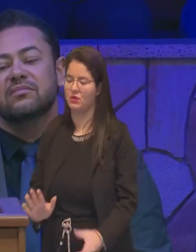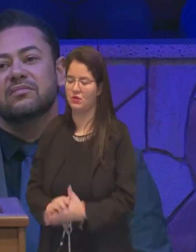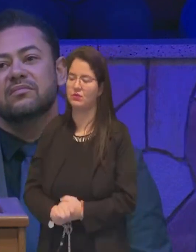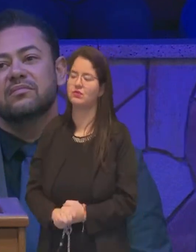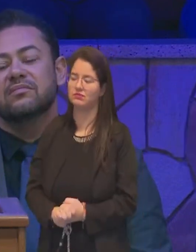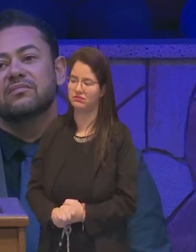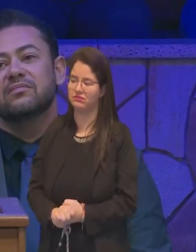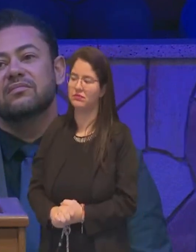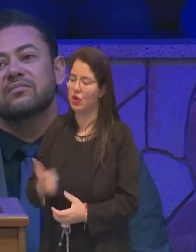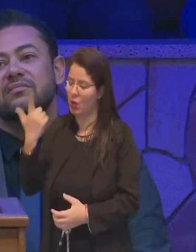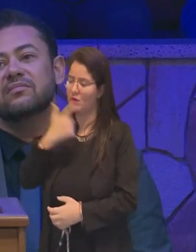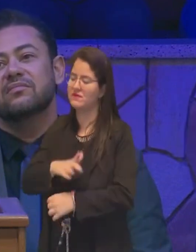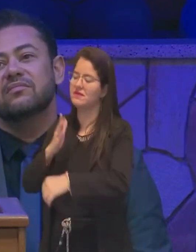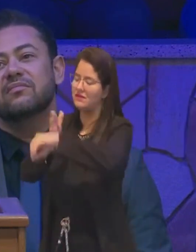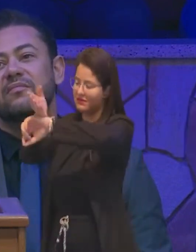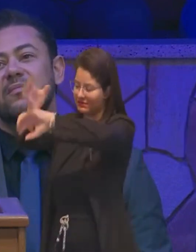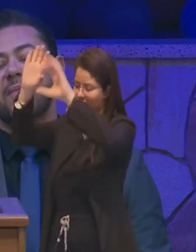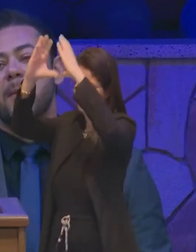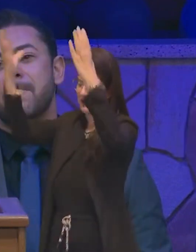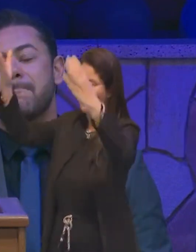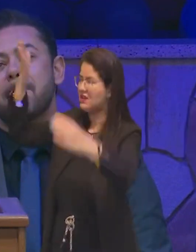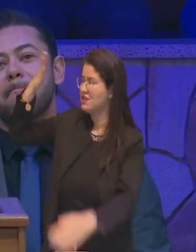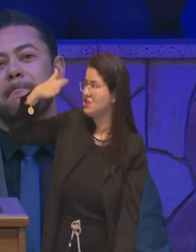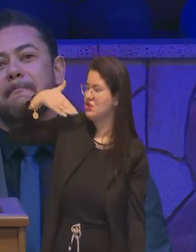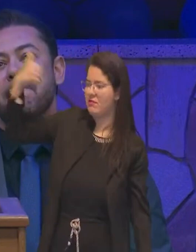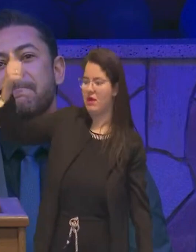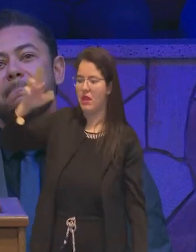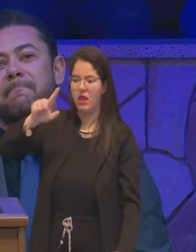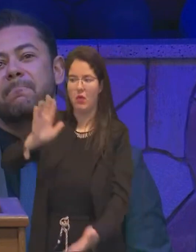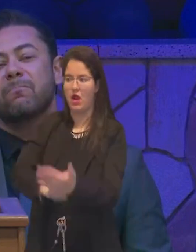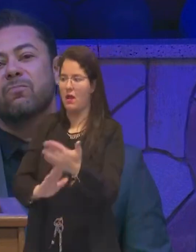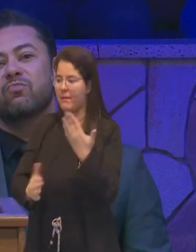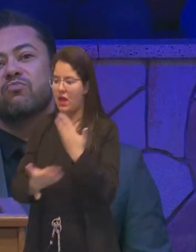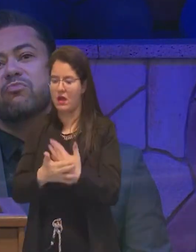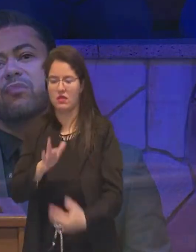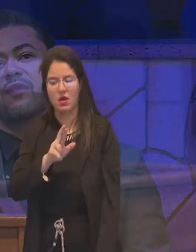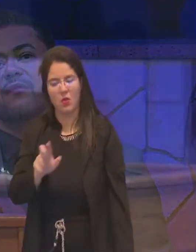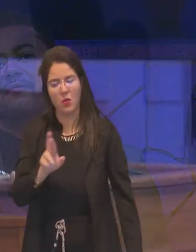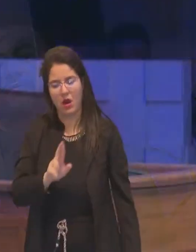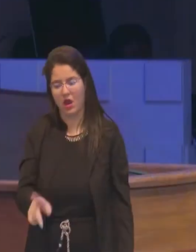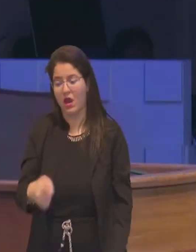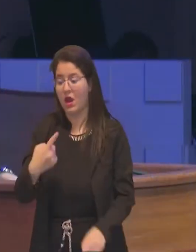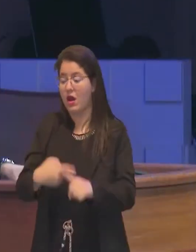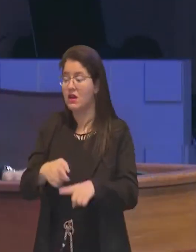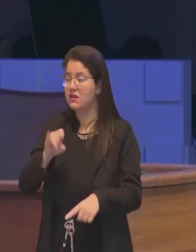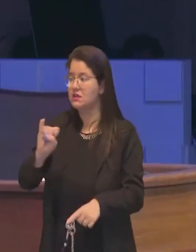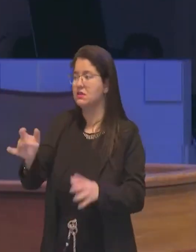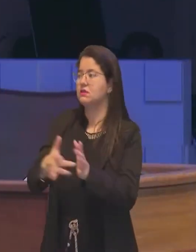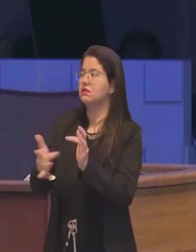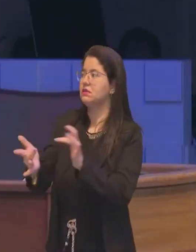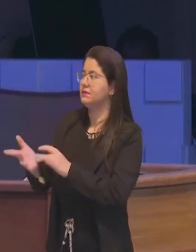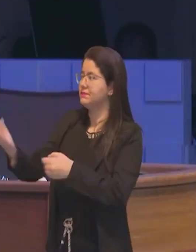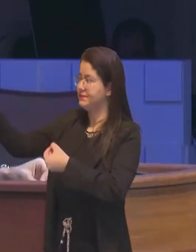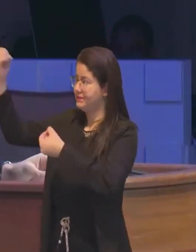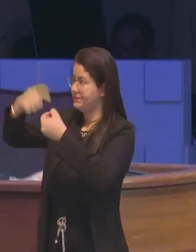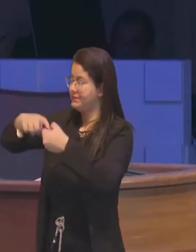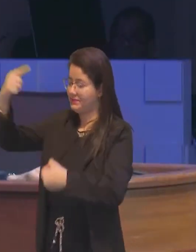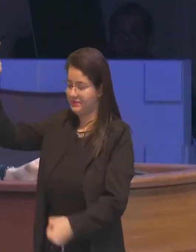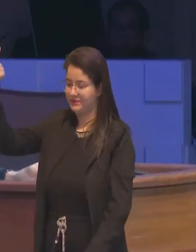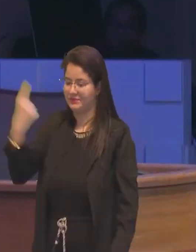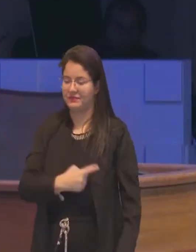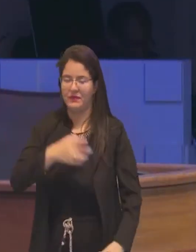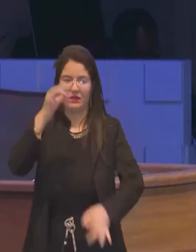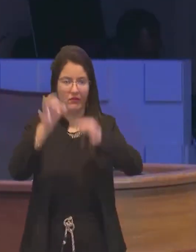Esse chamado não é uma ameaça, irmãos, porque se Ele viesse aqui para nos julgar